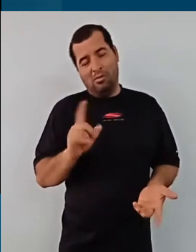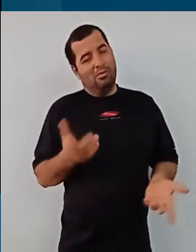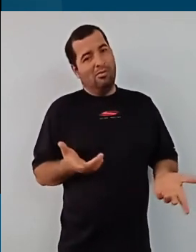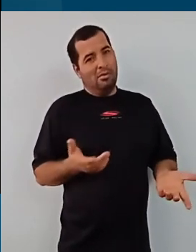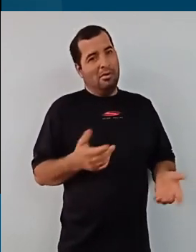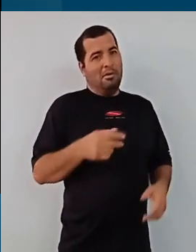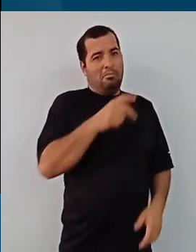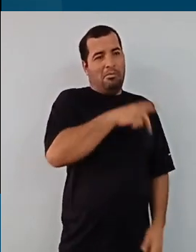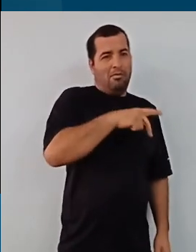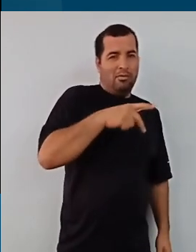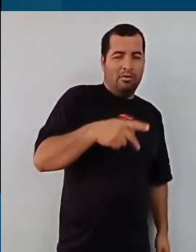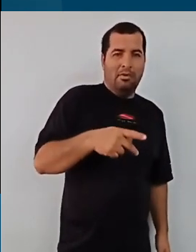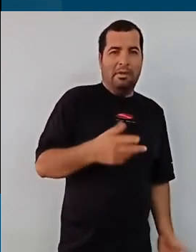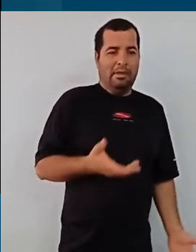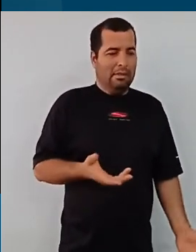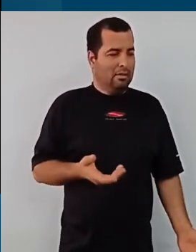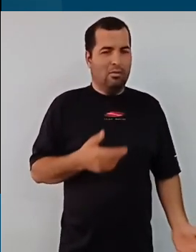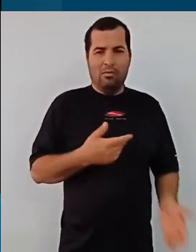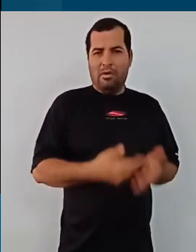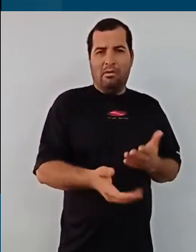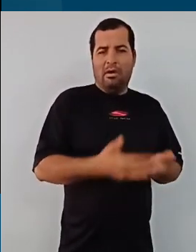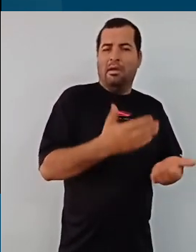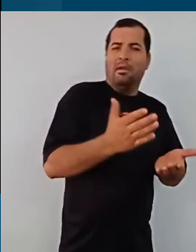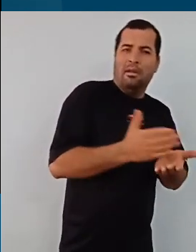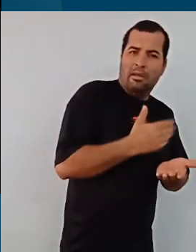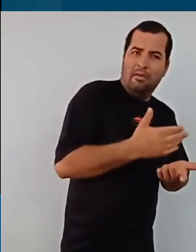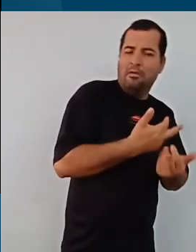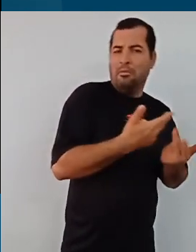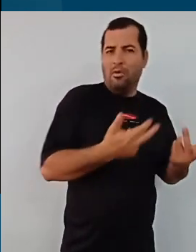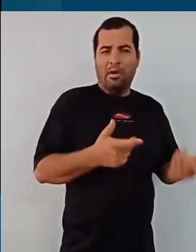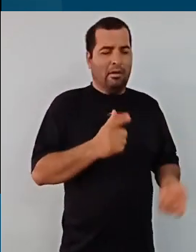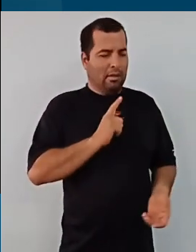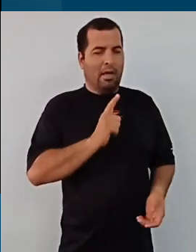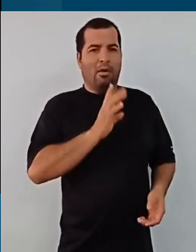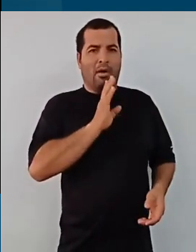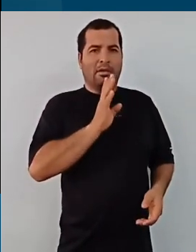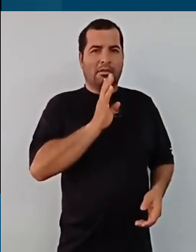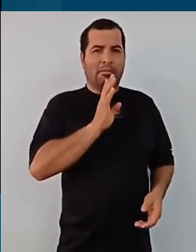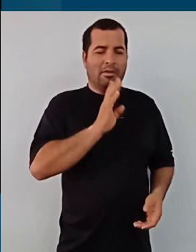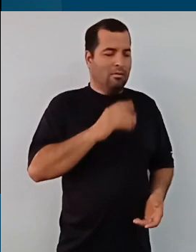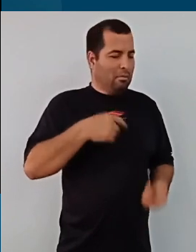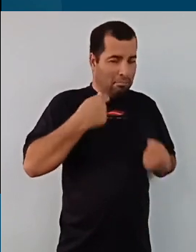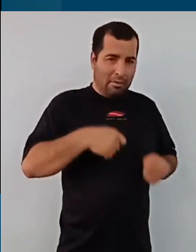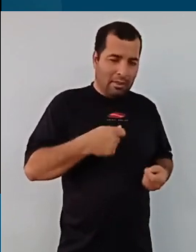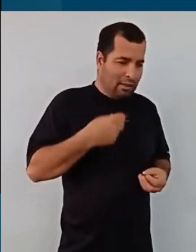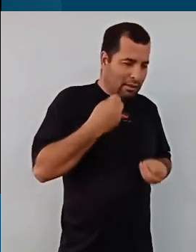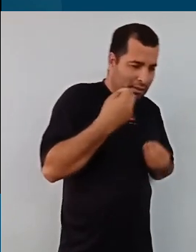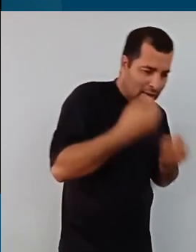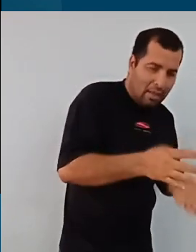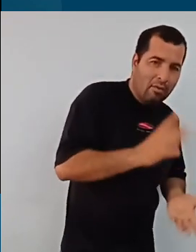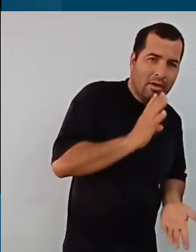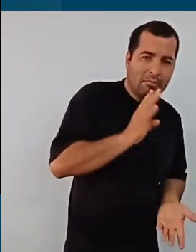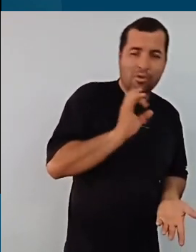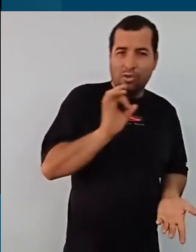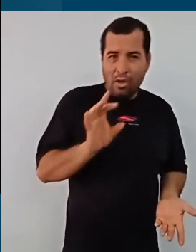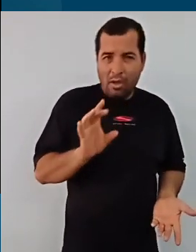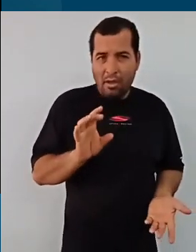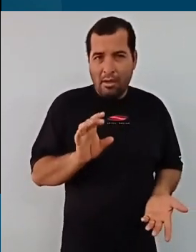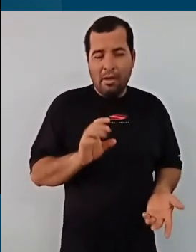também, o professor, ou o livro, ou alguém, traz o conhecimento, mas eu preciso trazer mais do que o conhecimento. Eu preciso